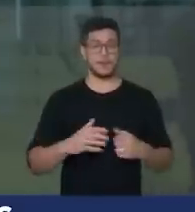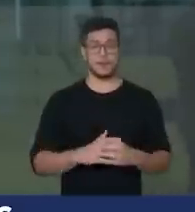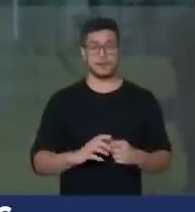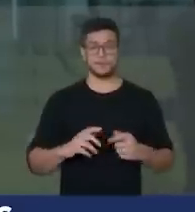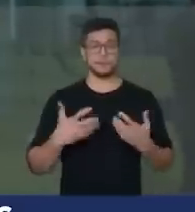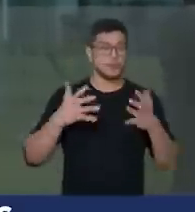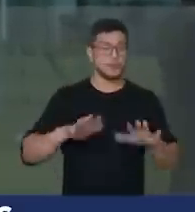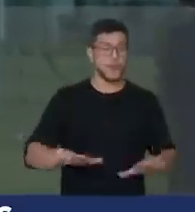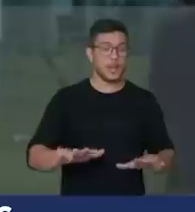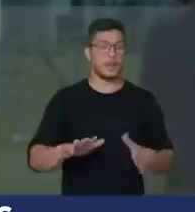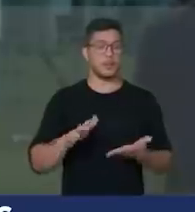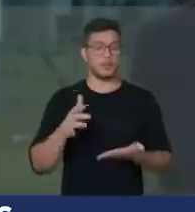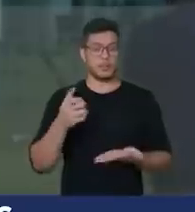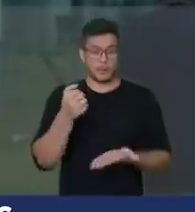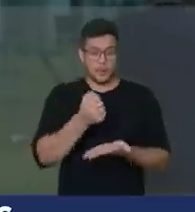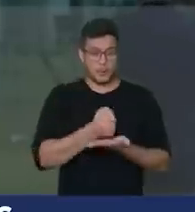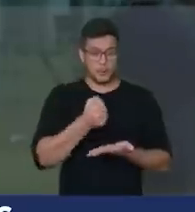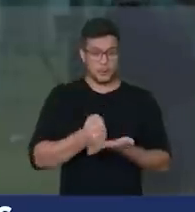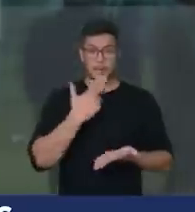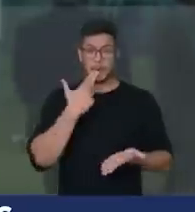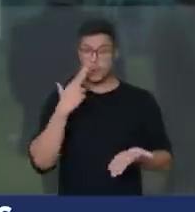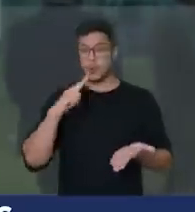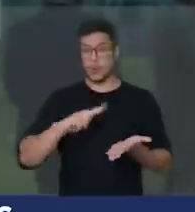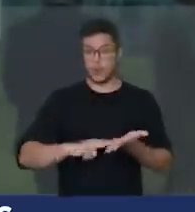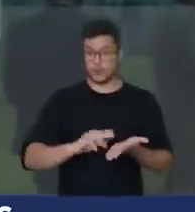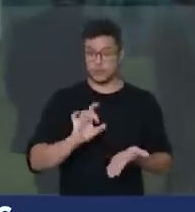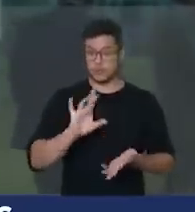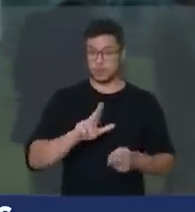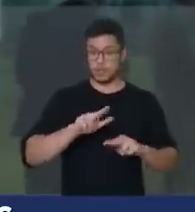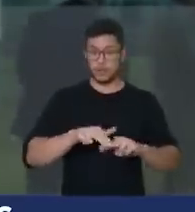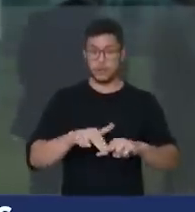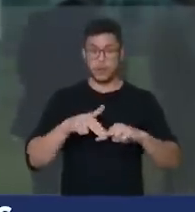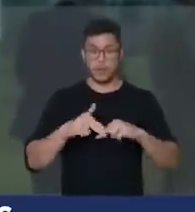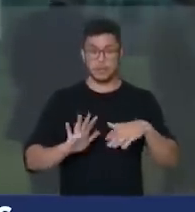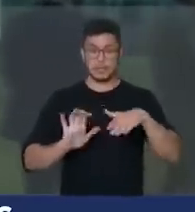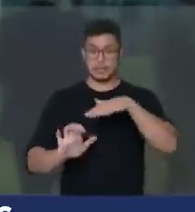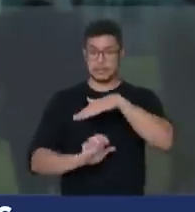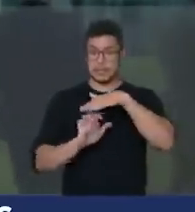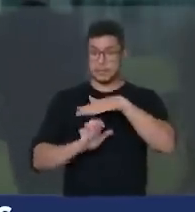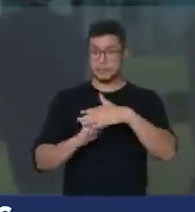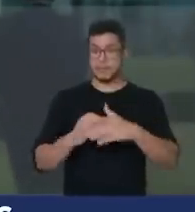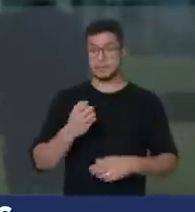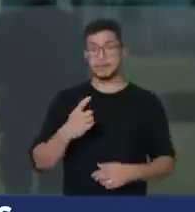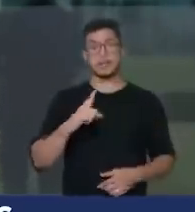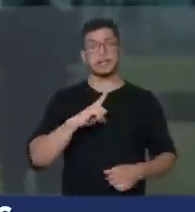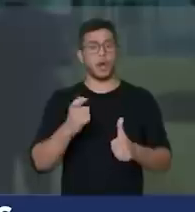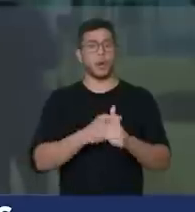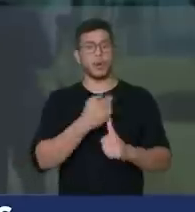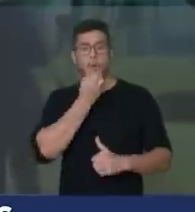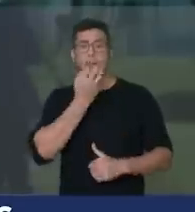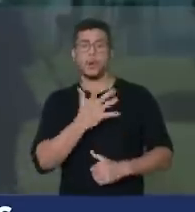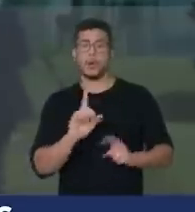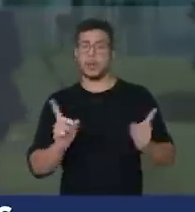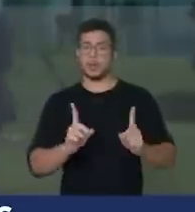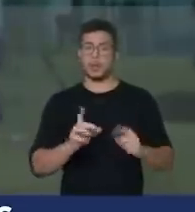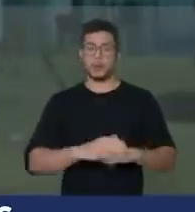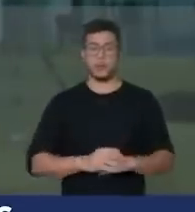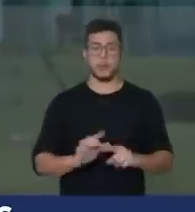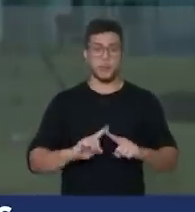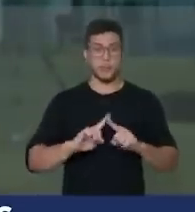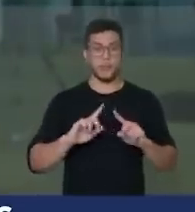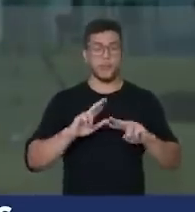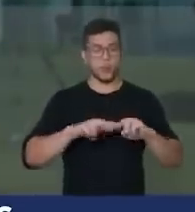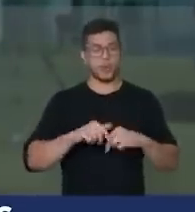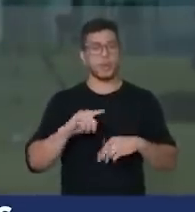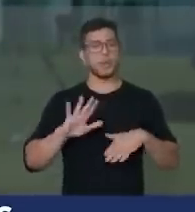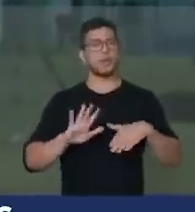sejam contratados apenas para saudar, torná-la uma empresa solvente, de forma alguma. Os Correios têm todas as condições de ser uma das empresas, as grandes